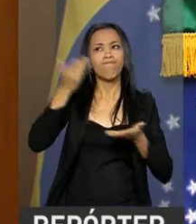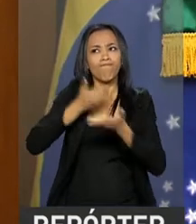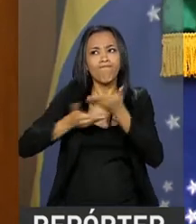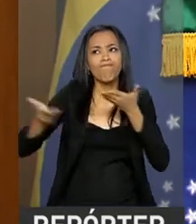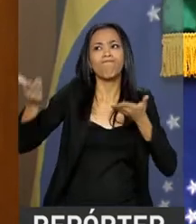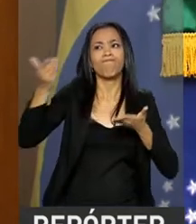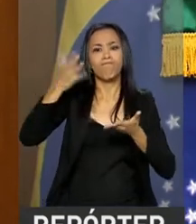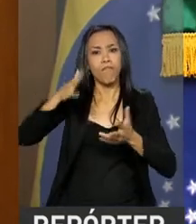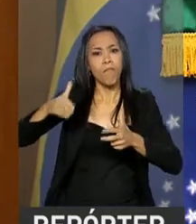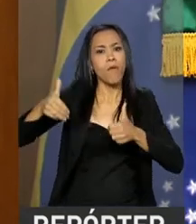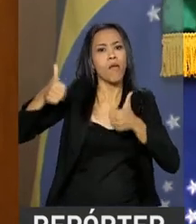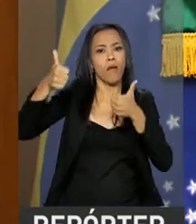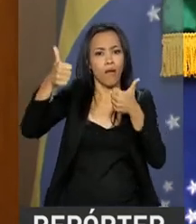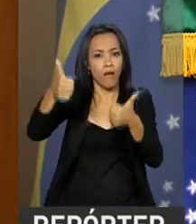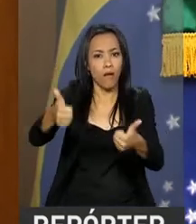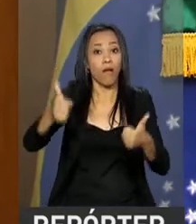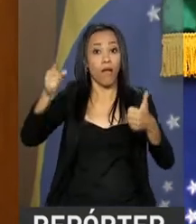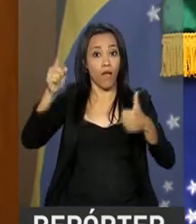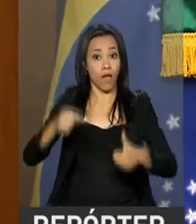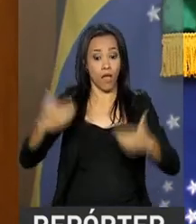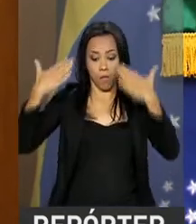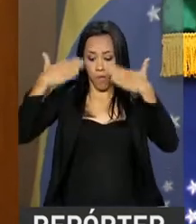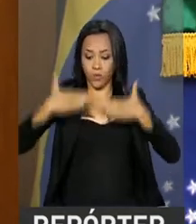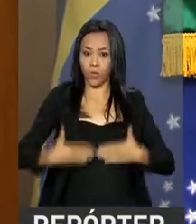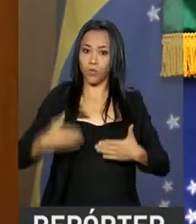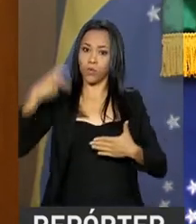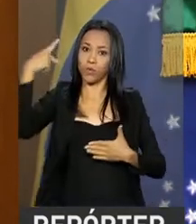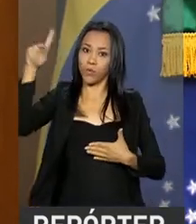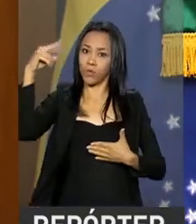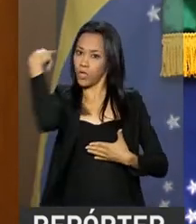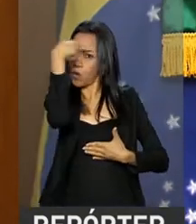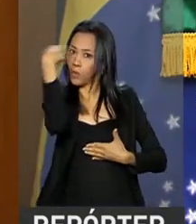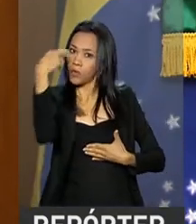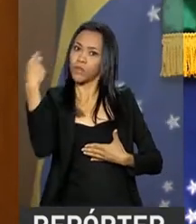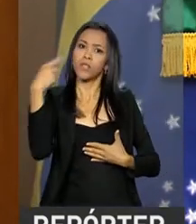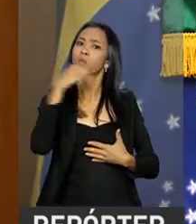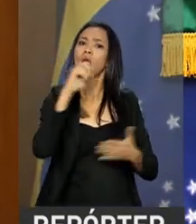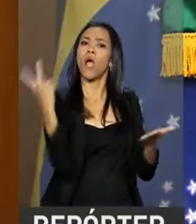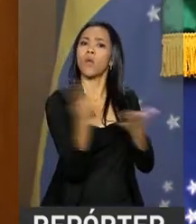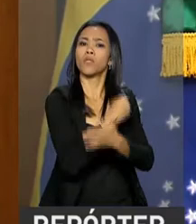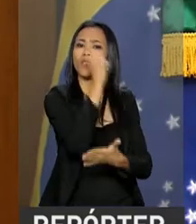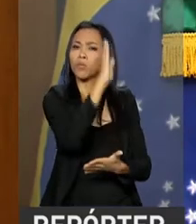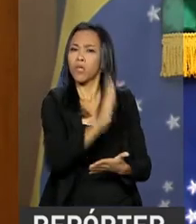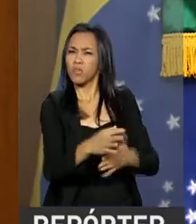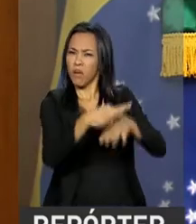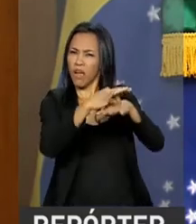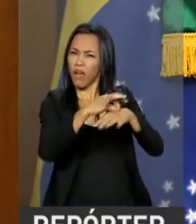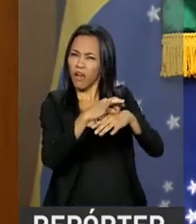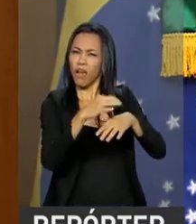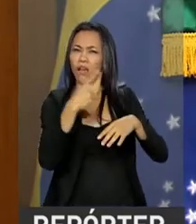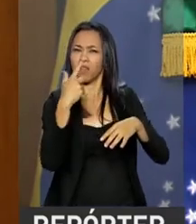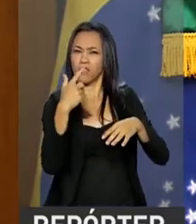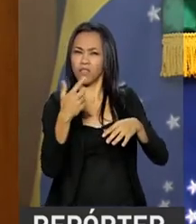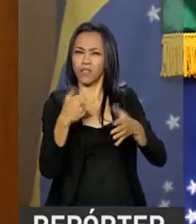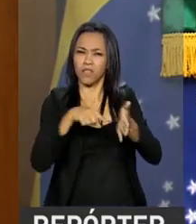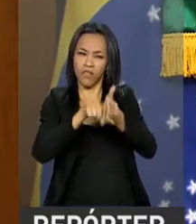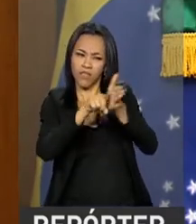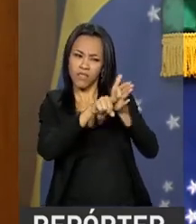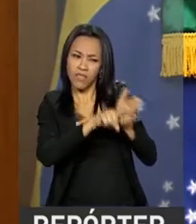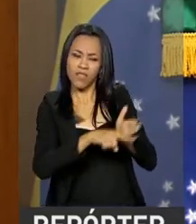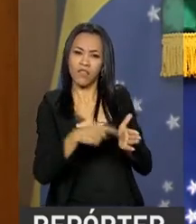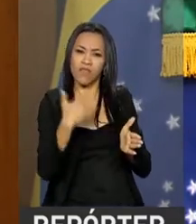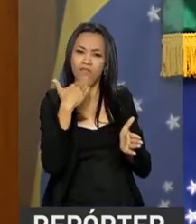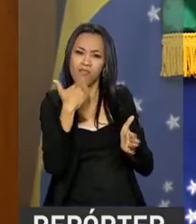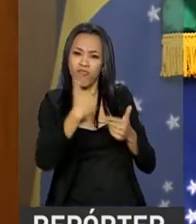muito melhor, foi a postura do governo russo em relação à Operação Carne Fraca. Eles, desde o primeiro momento, reafirmaram